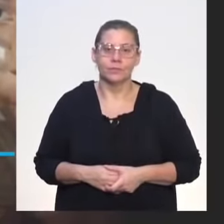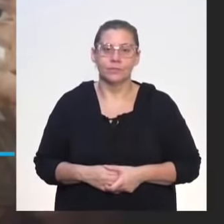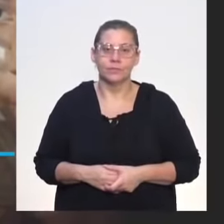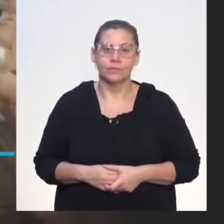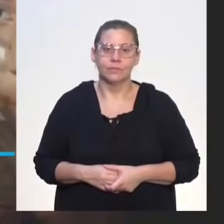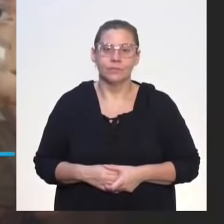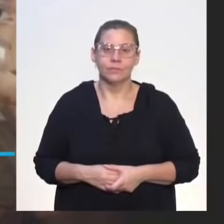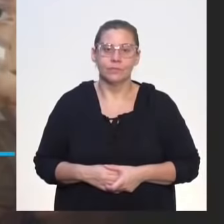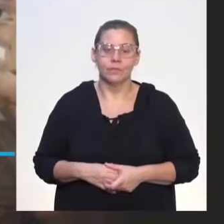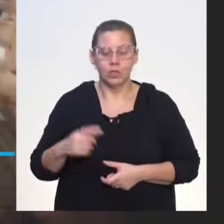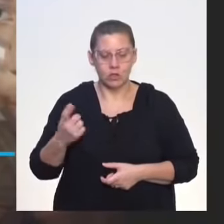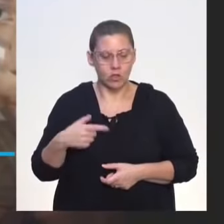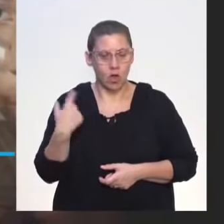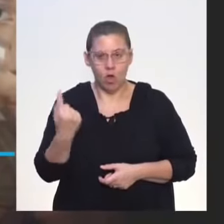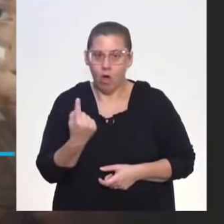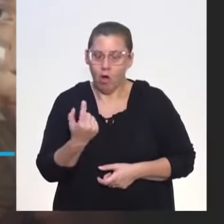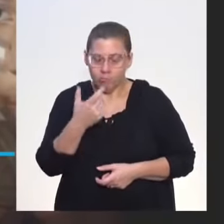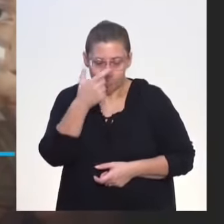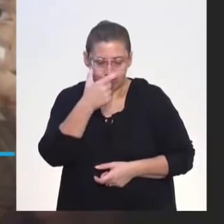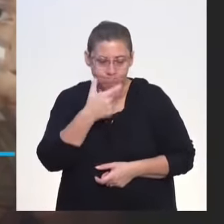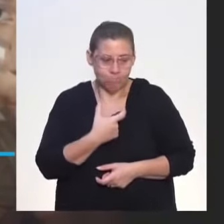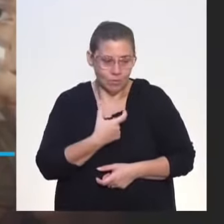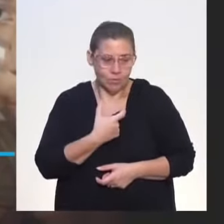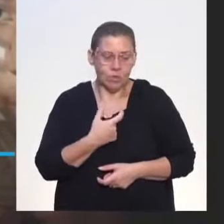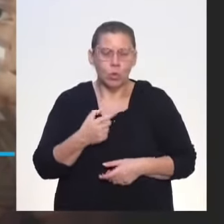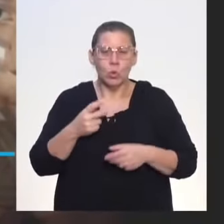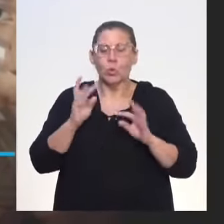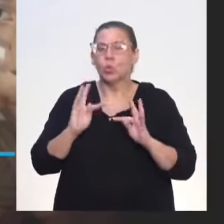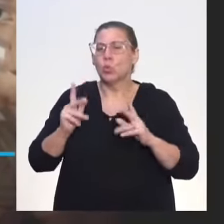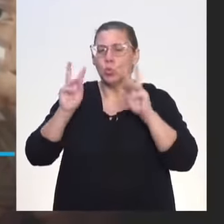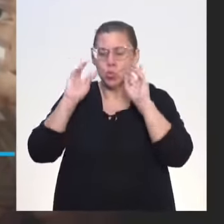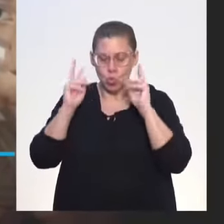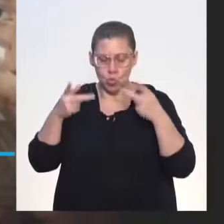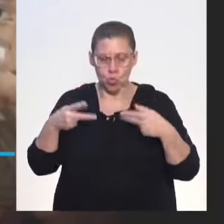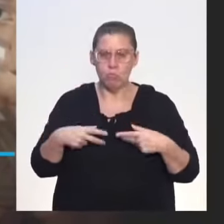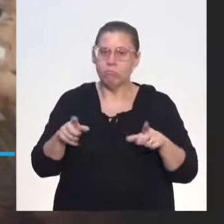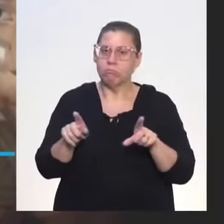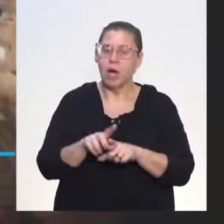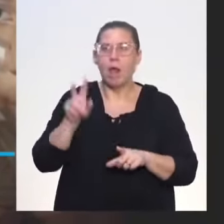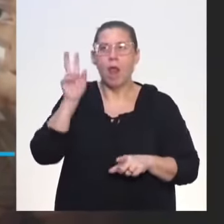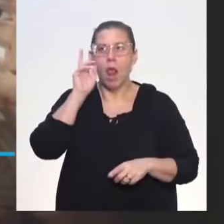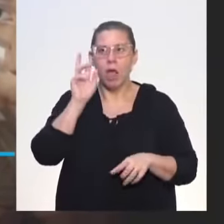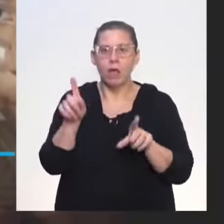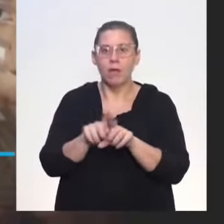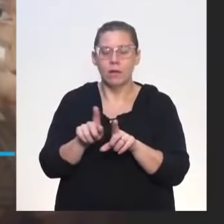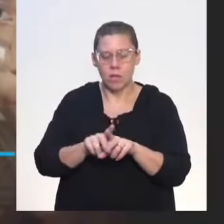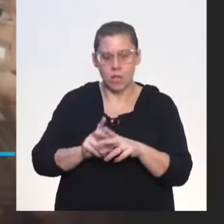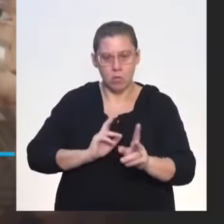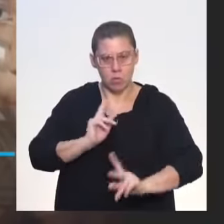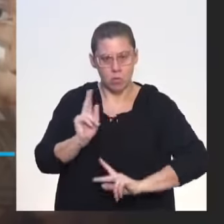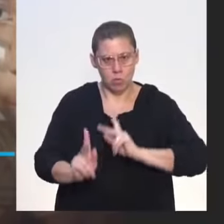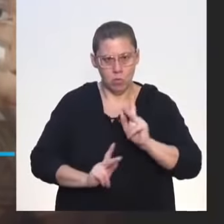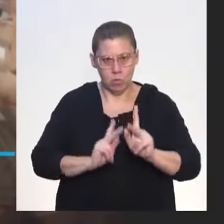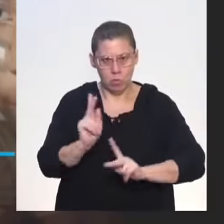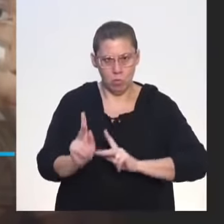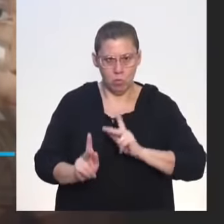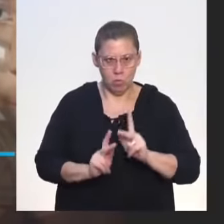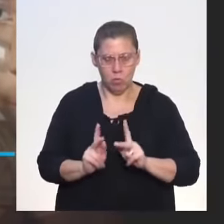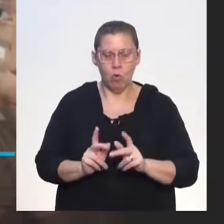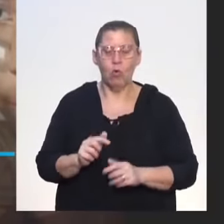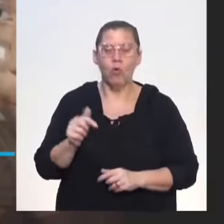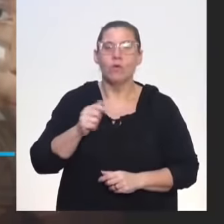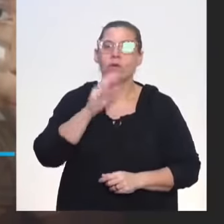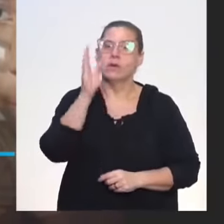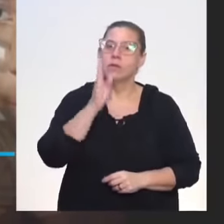o nosso ser, né? Nossa humanidade. Só lembrando que no nosso povo, no povo Munduruku, mas no Brasil